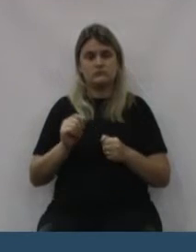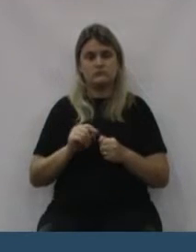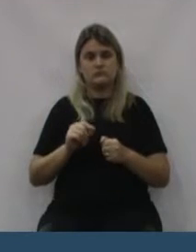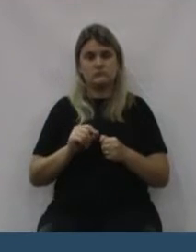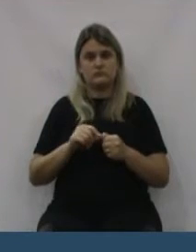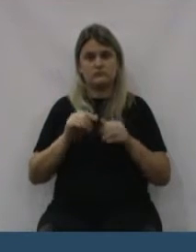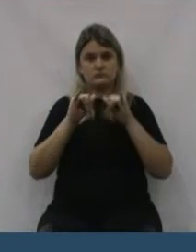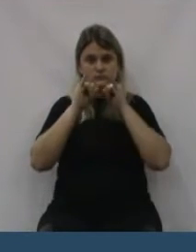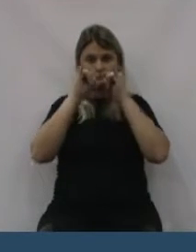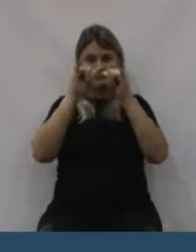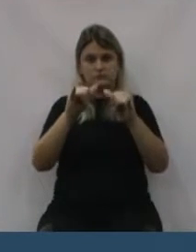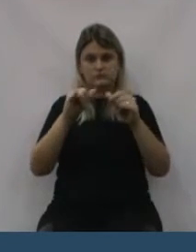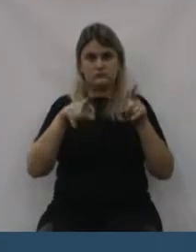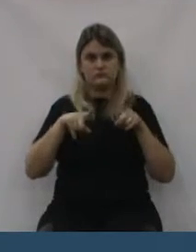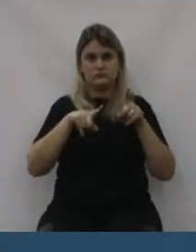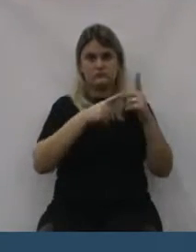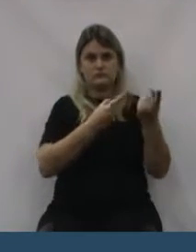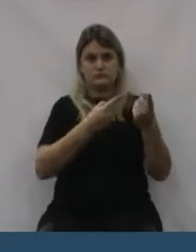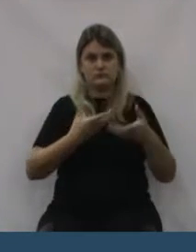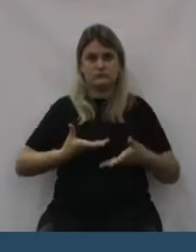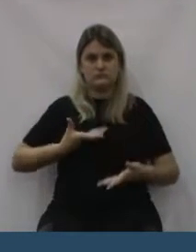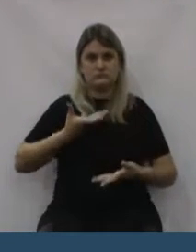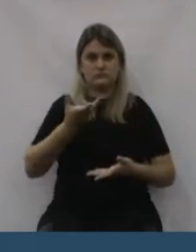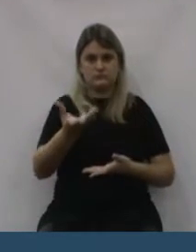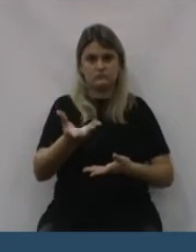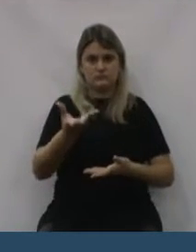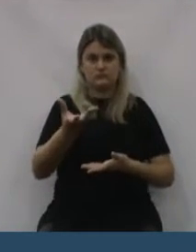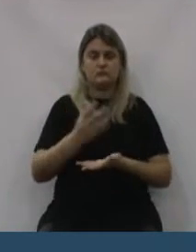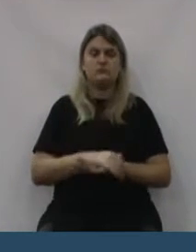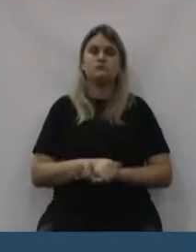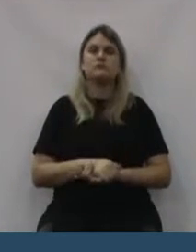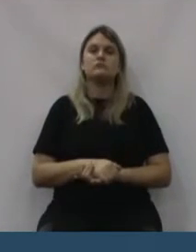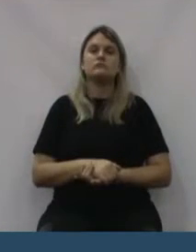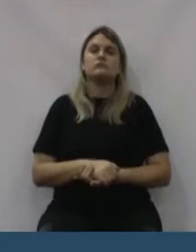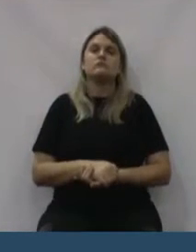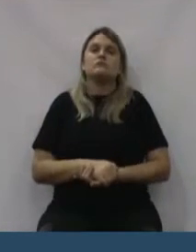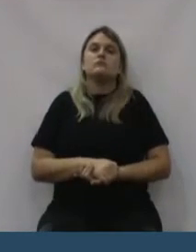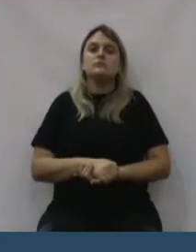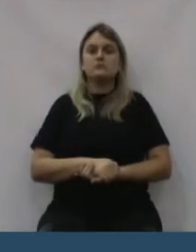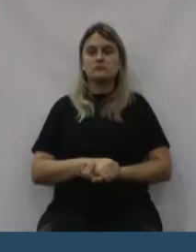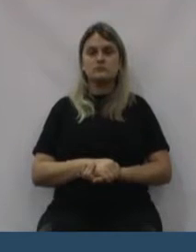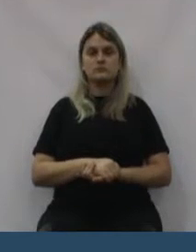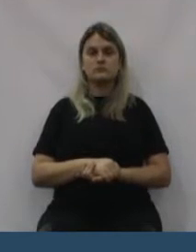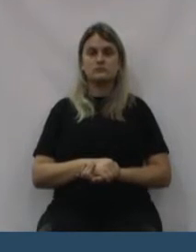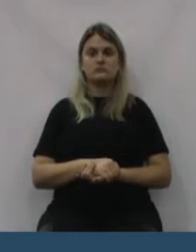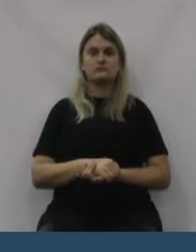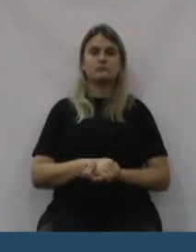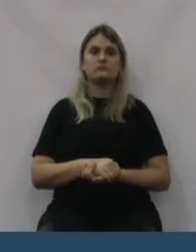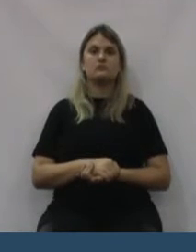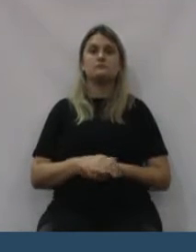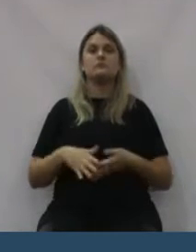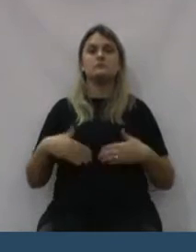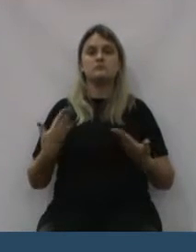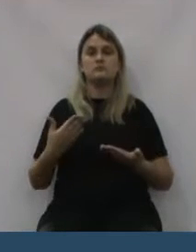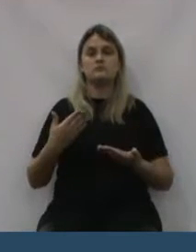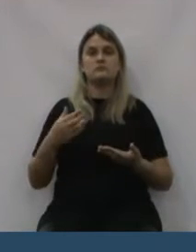seu faturamento bruto no ano anterior das eleições. Muitos vão dizer, mas o STF